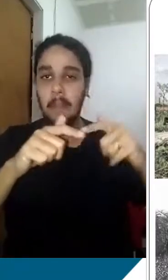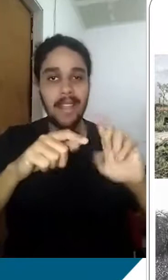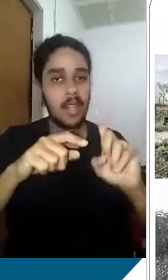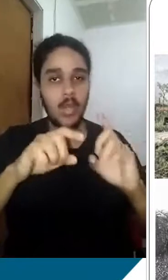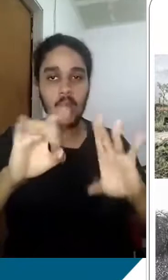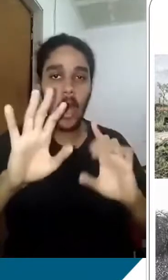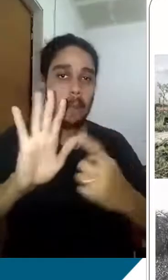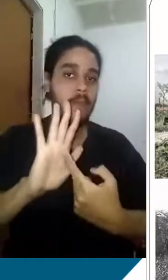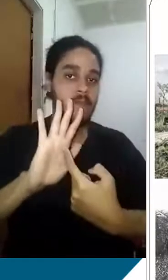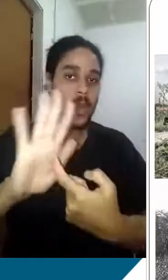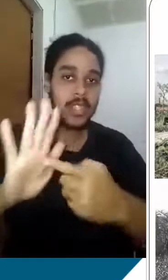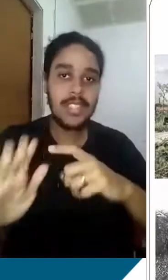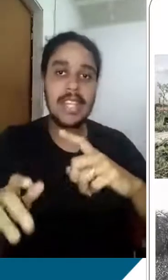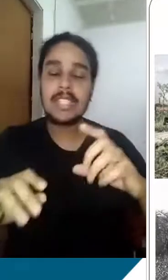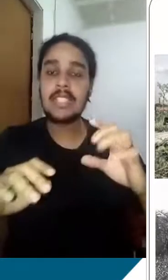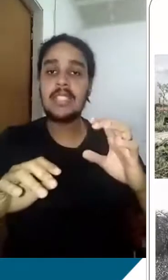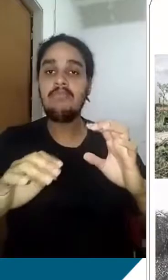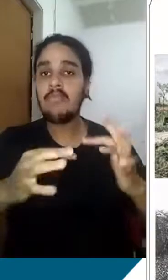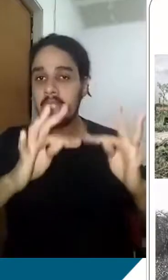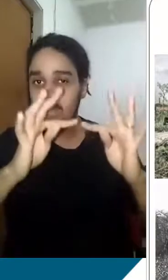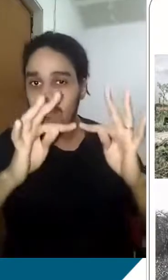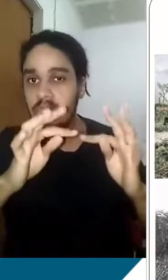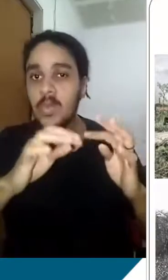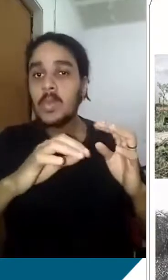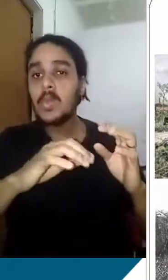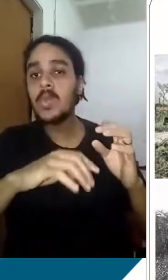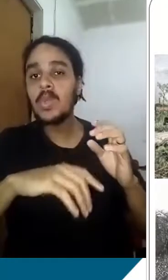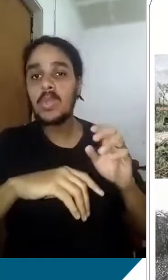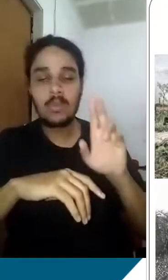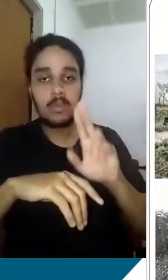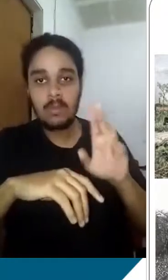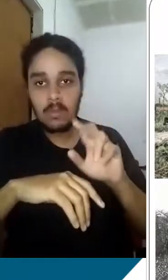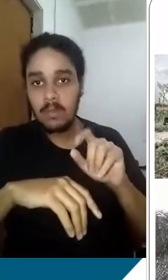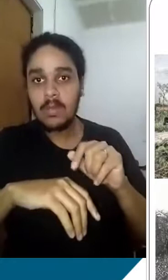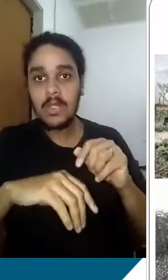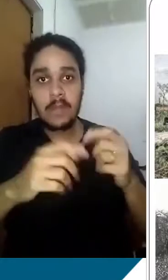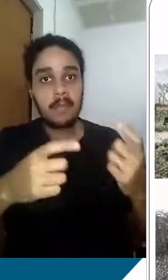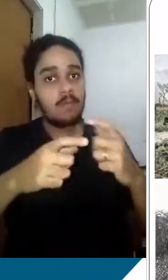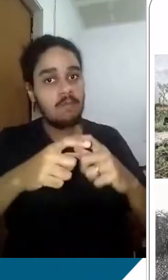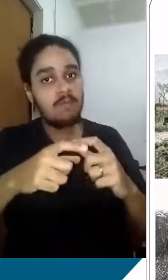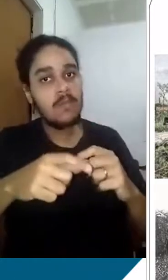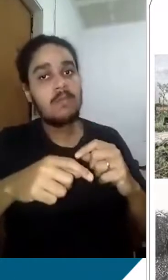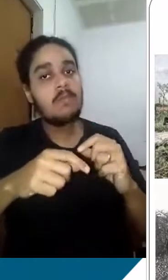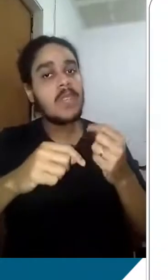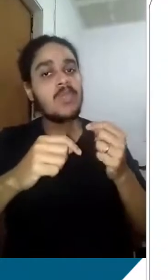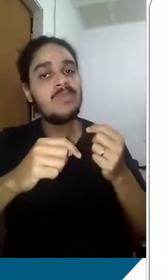que as técnicas de cultivo empregadas são menos